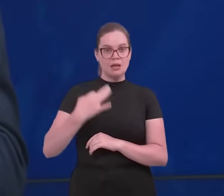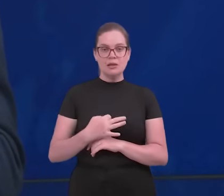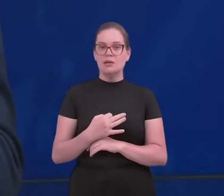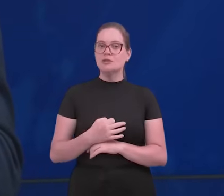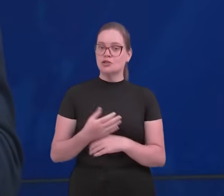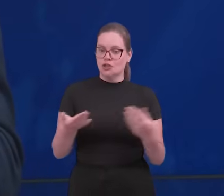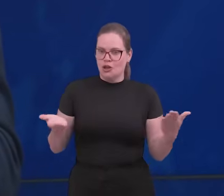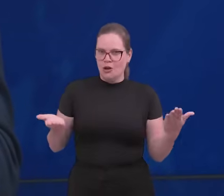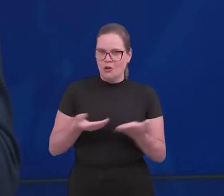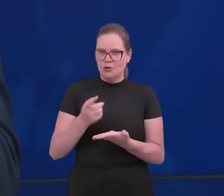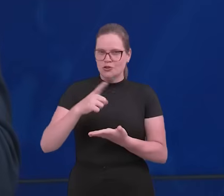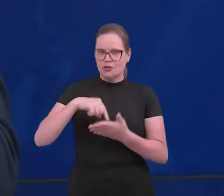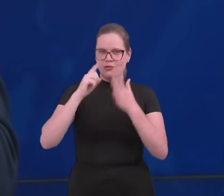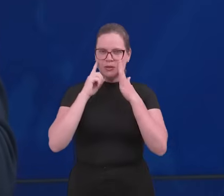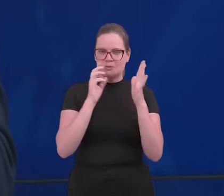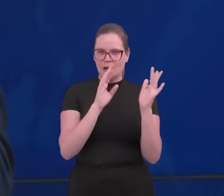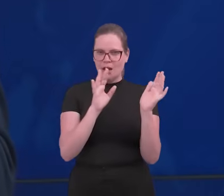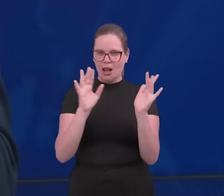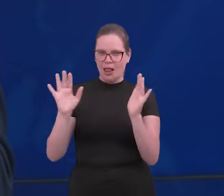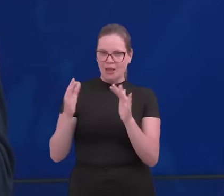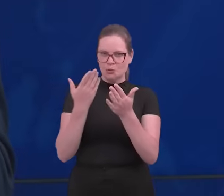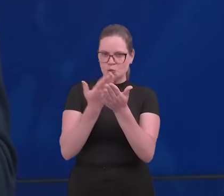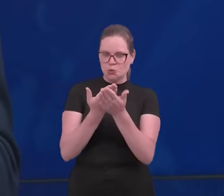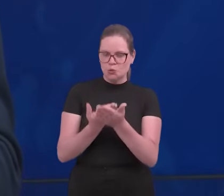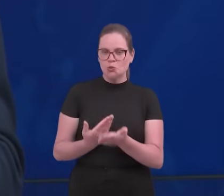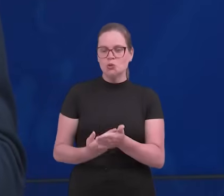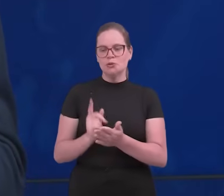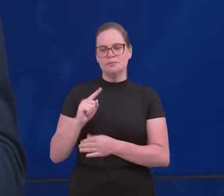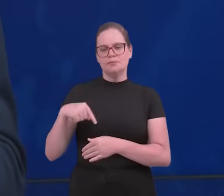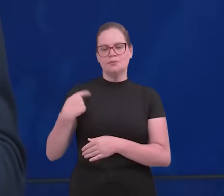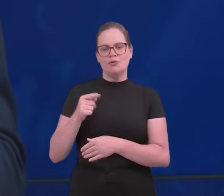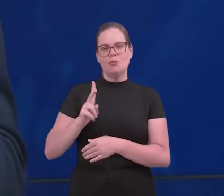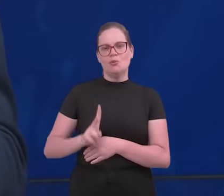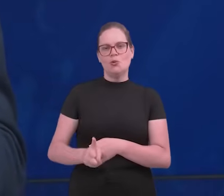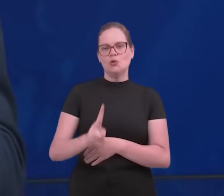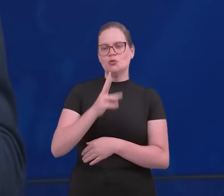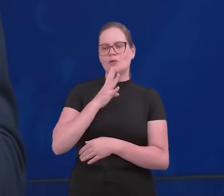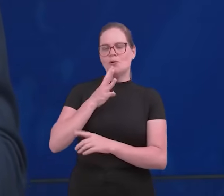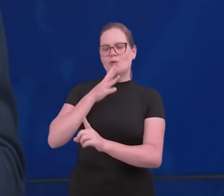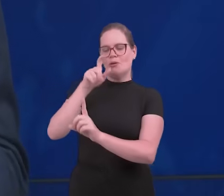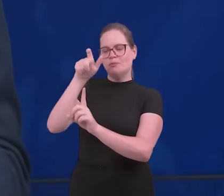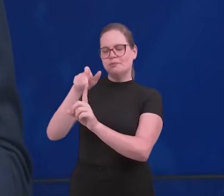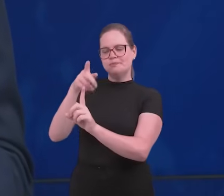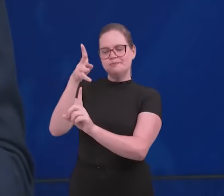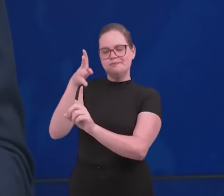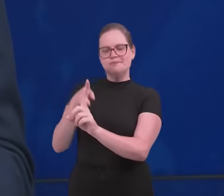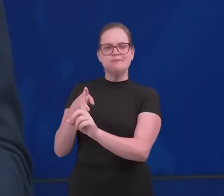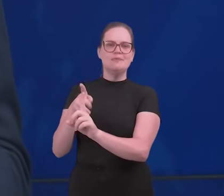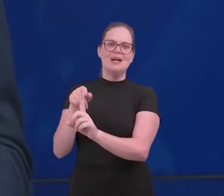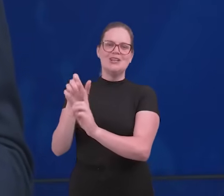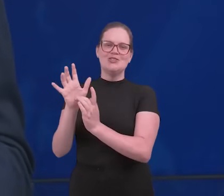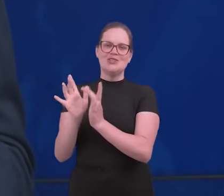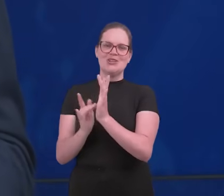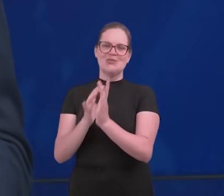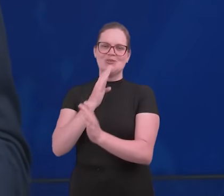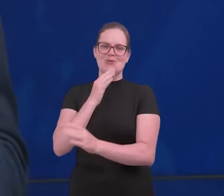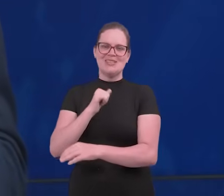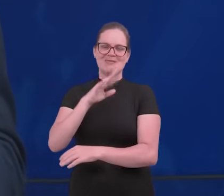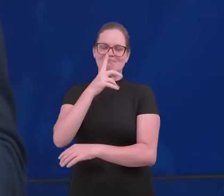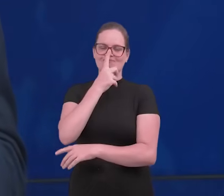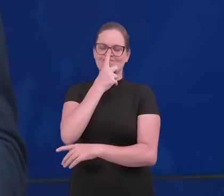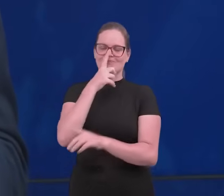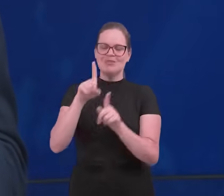este estudo continuaremos conhecendo e amando ainda mais ao Senhor